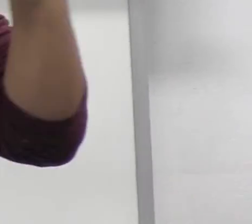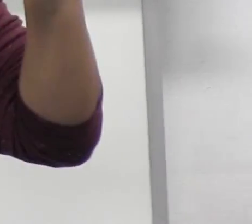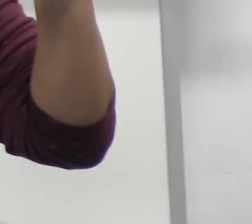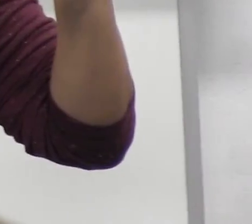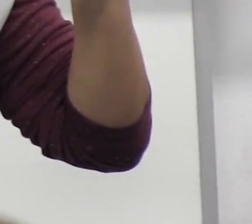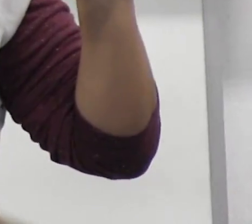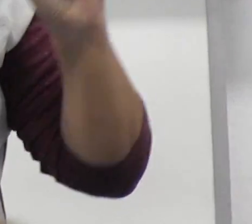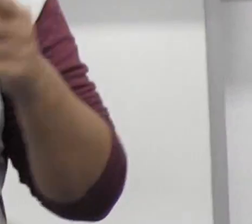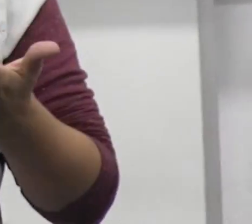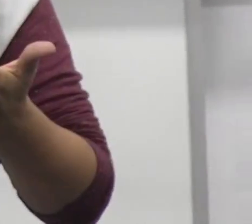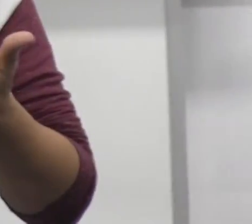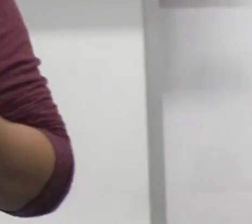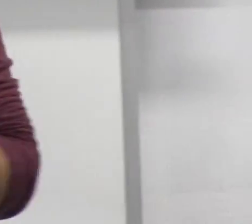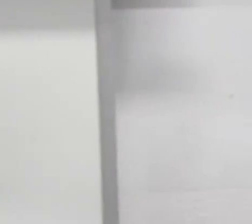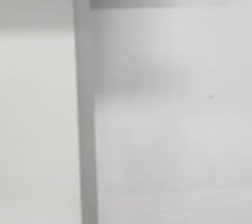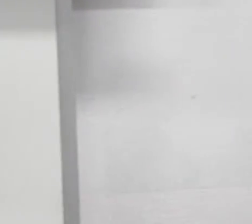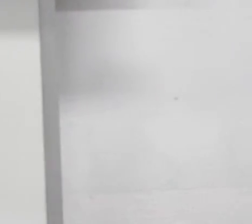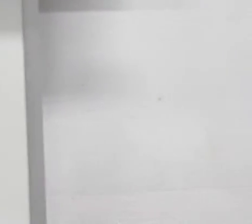Você pergunta...